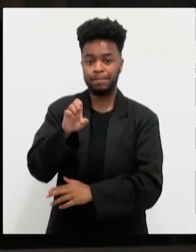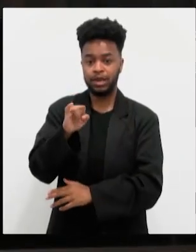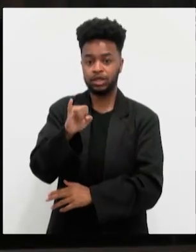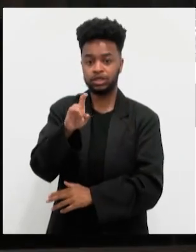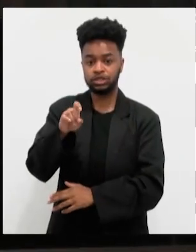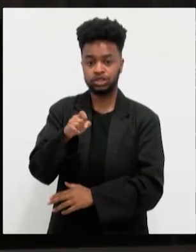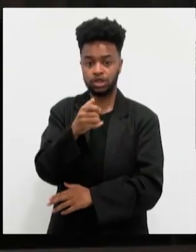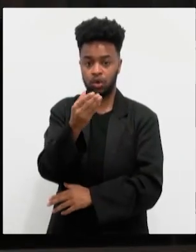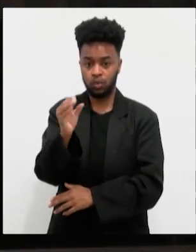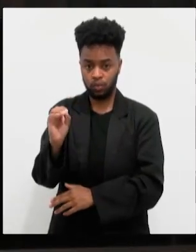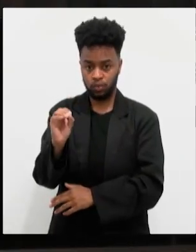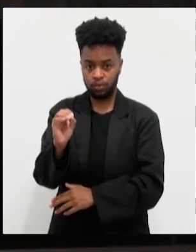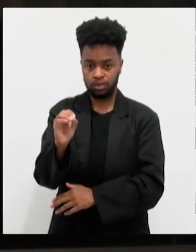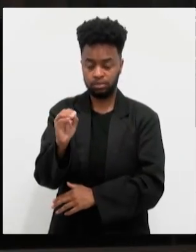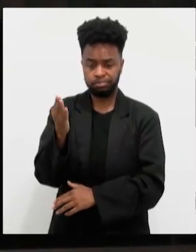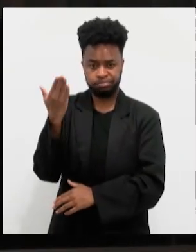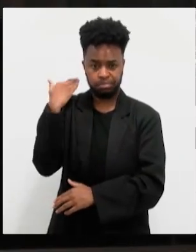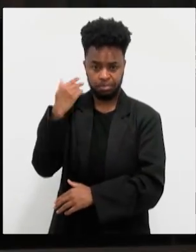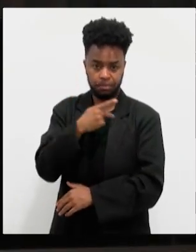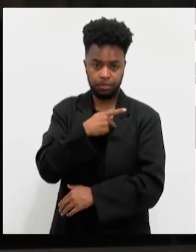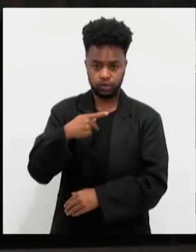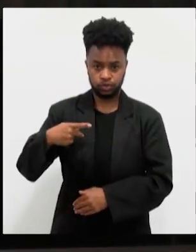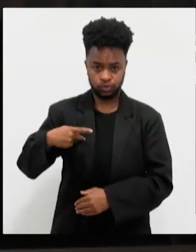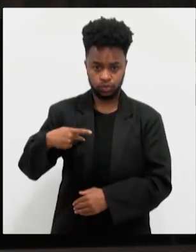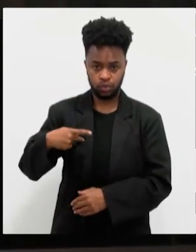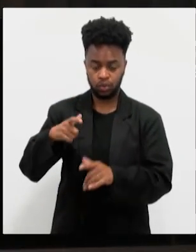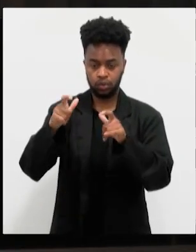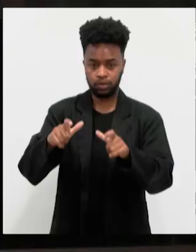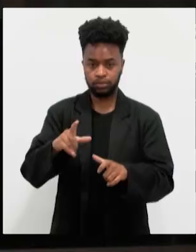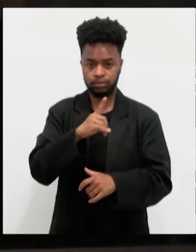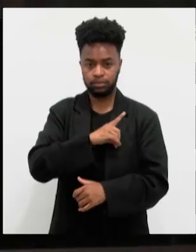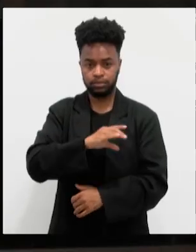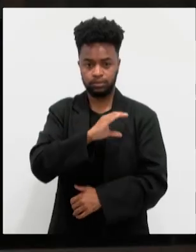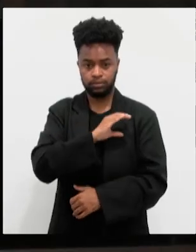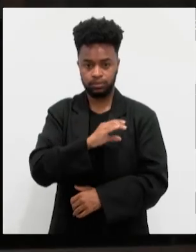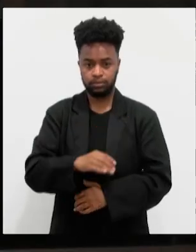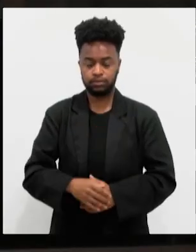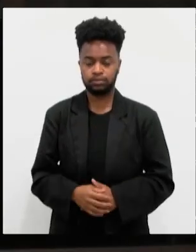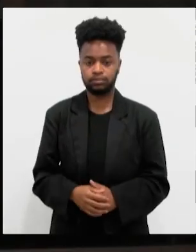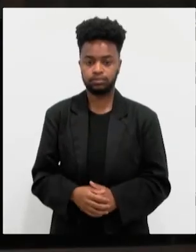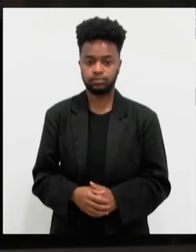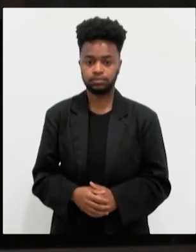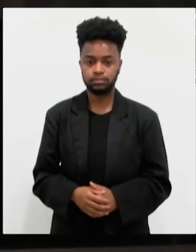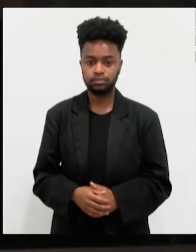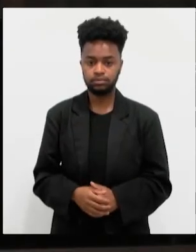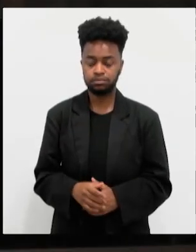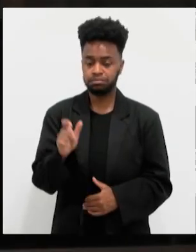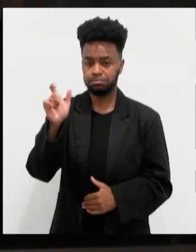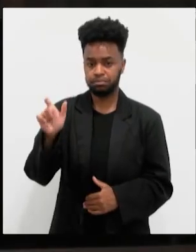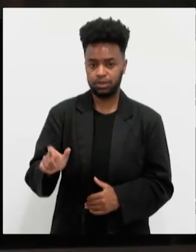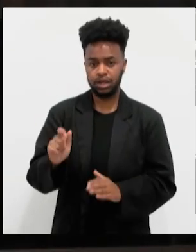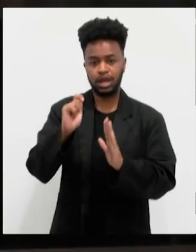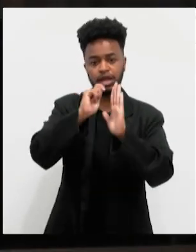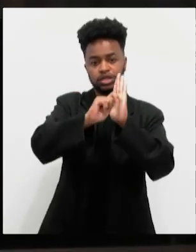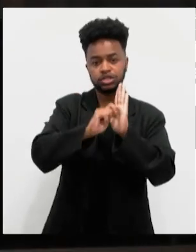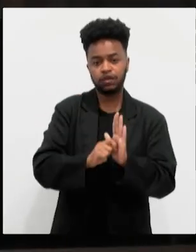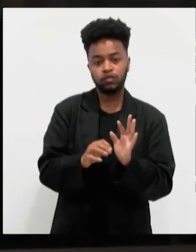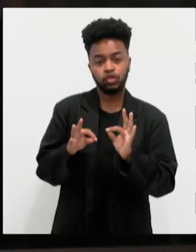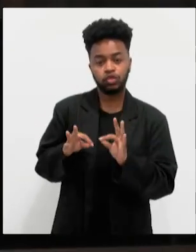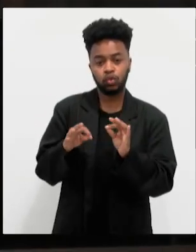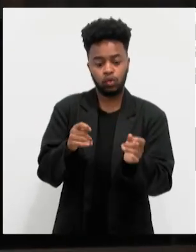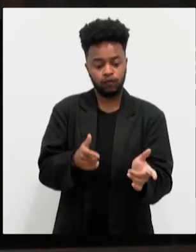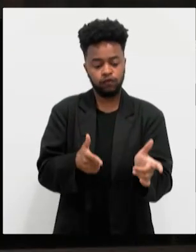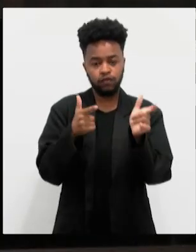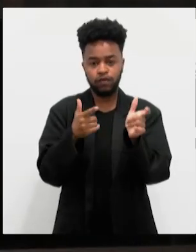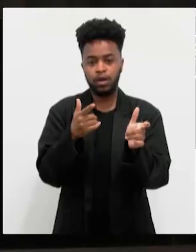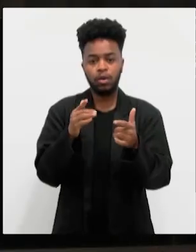que teria sido pastor em Duque de Caxias, E ele escreve em todos os fuzis que Deus